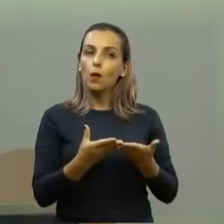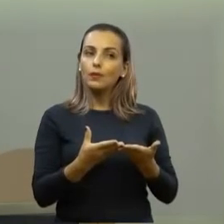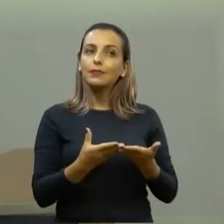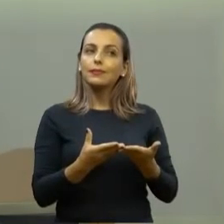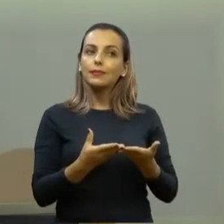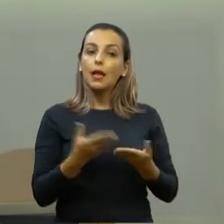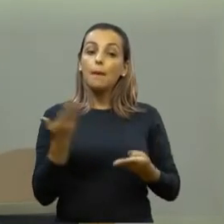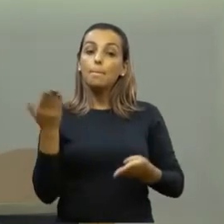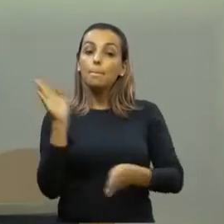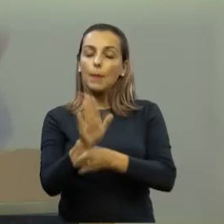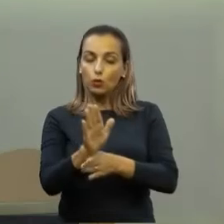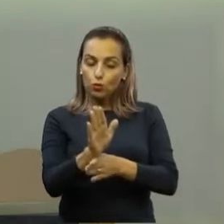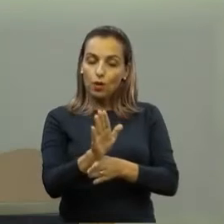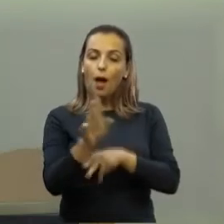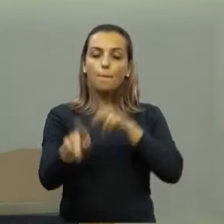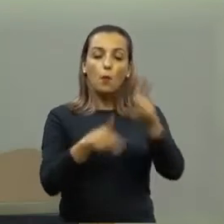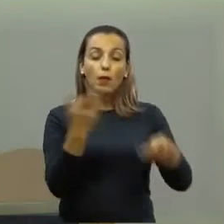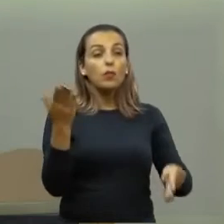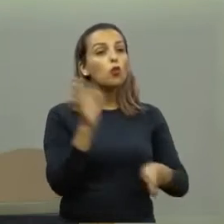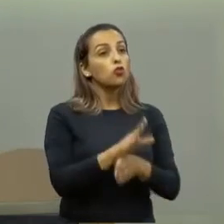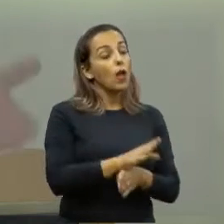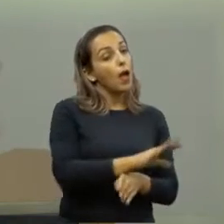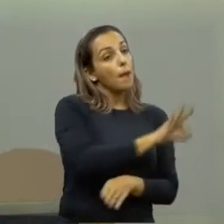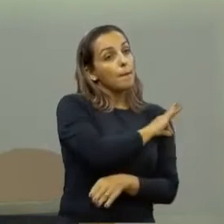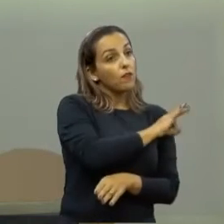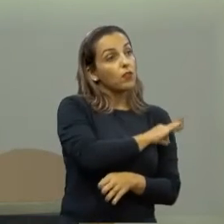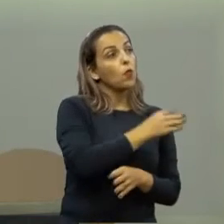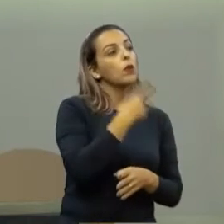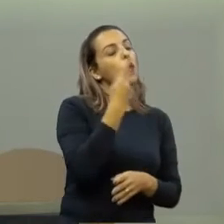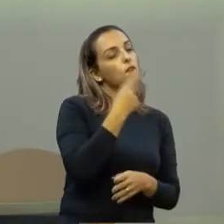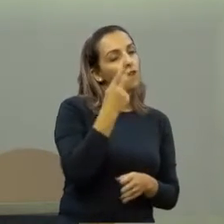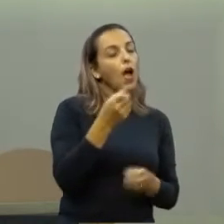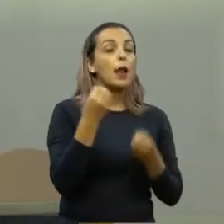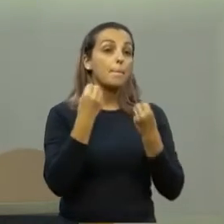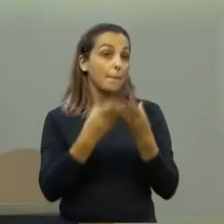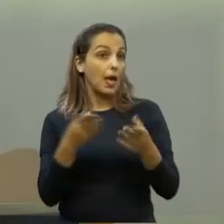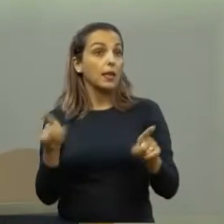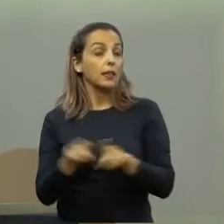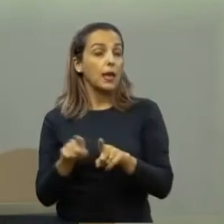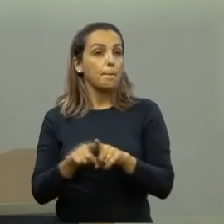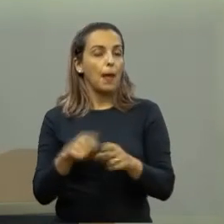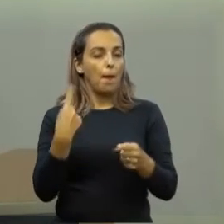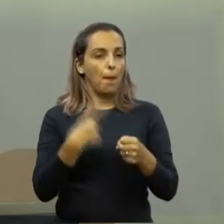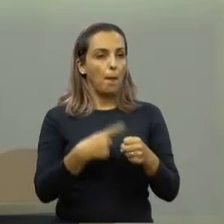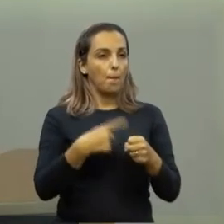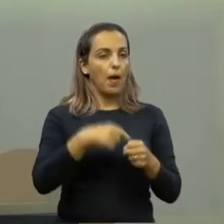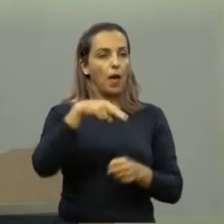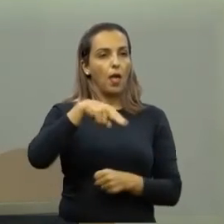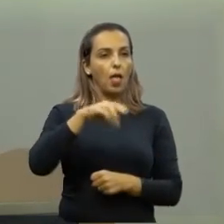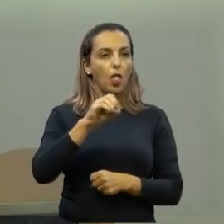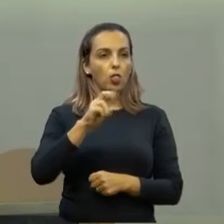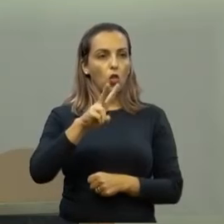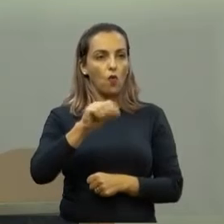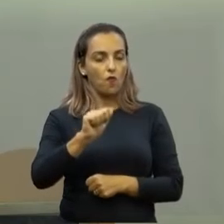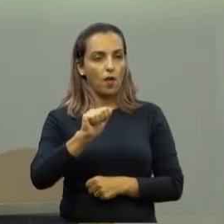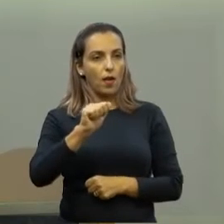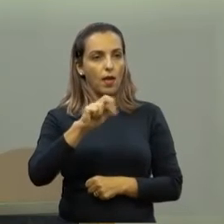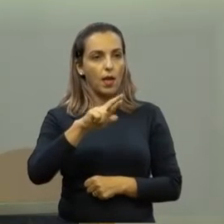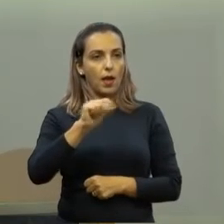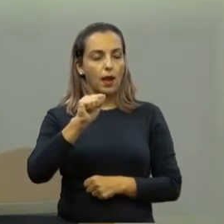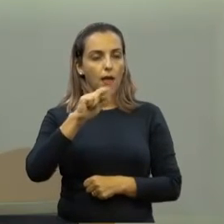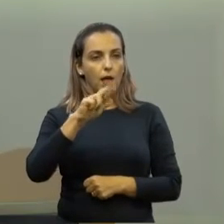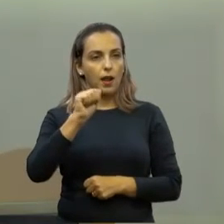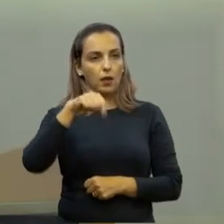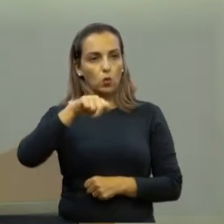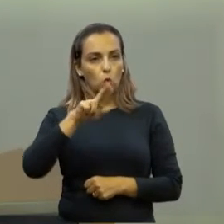demandas atendidas quando eu tenho que falar da feitura fala que eu tenho que falar bem Tem que falar também Jardim Nova Araraquara limpeza capinação